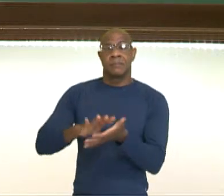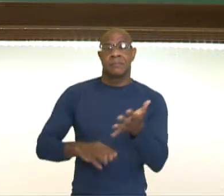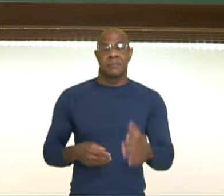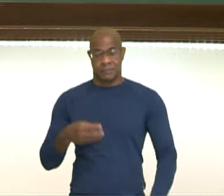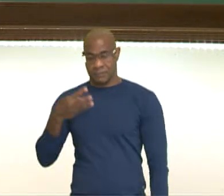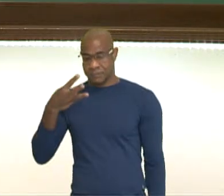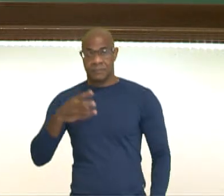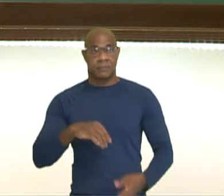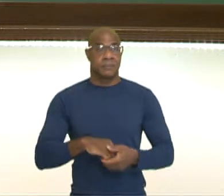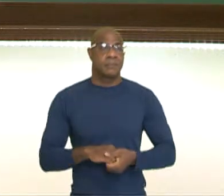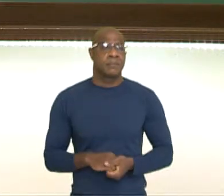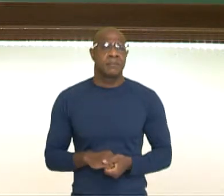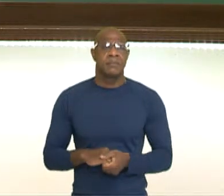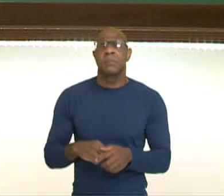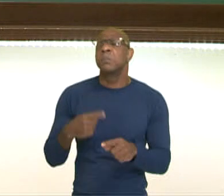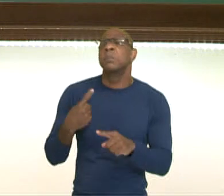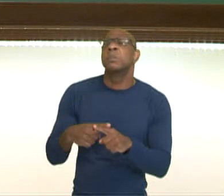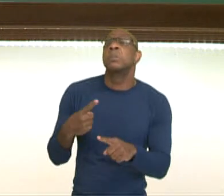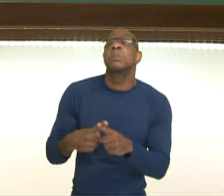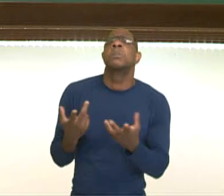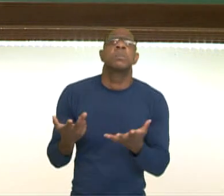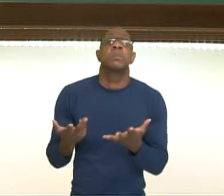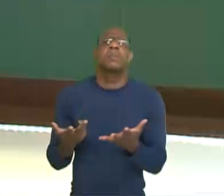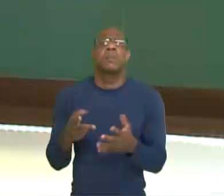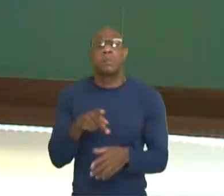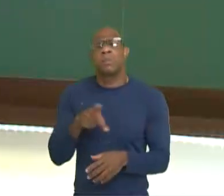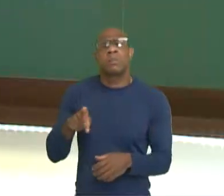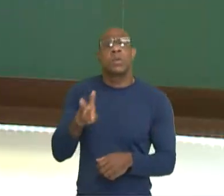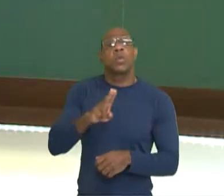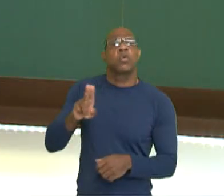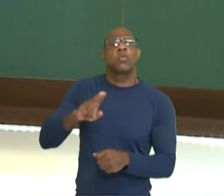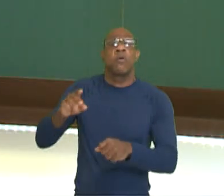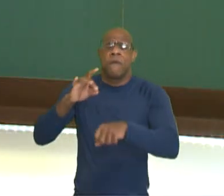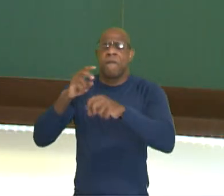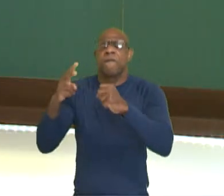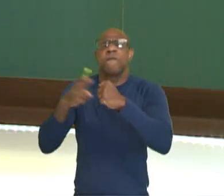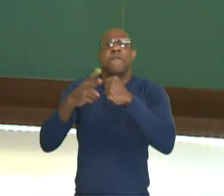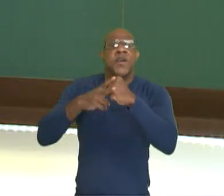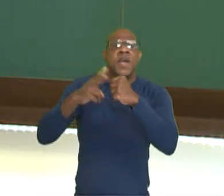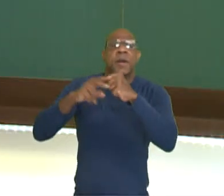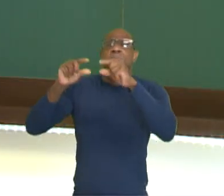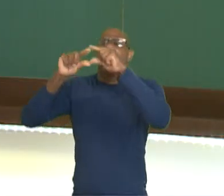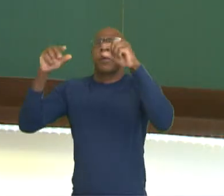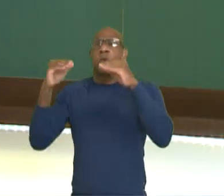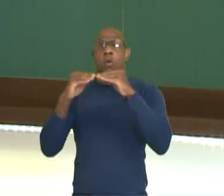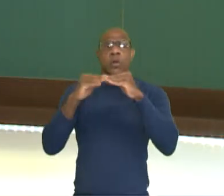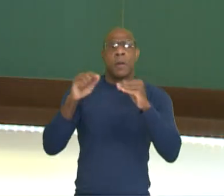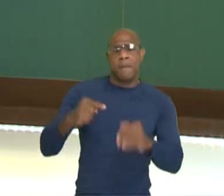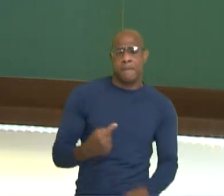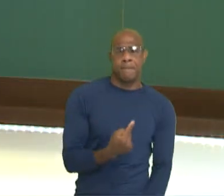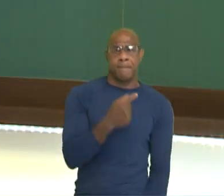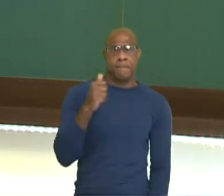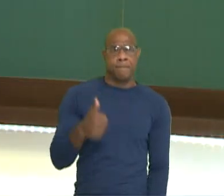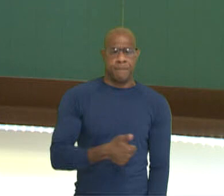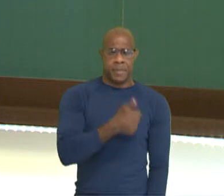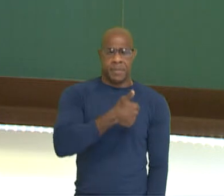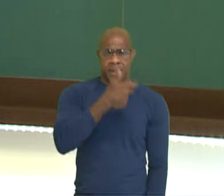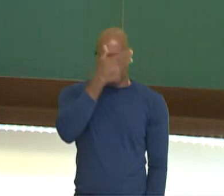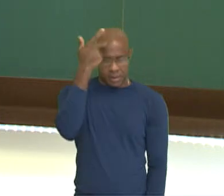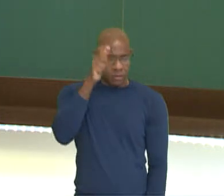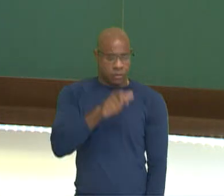3. Por que a professora usa verbos em destaque concordando com a primeira pessoa do plural? São os